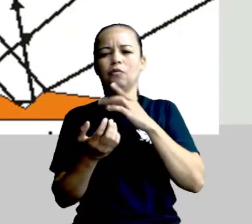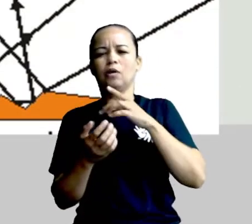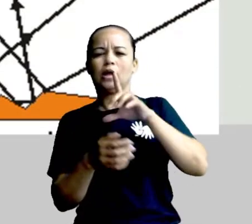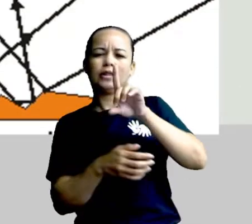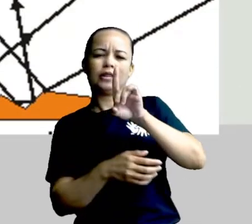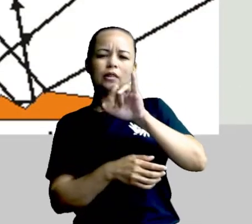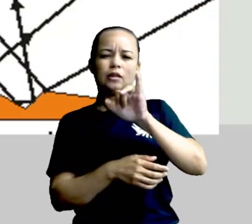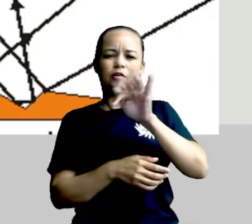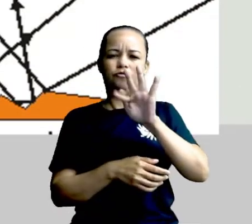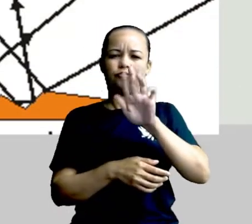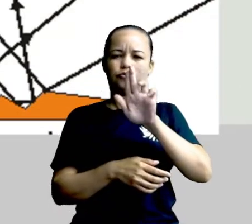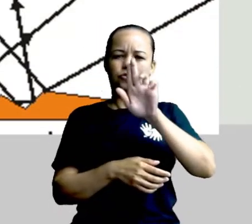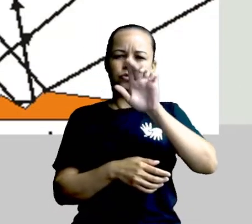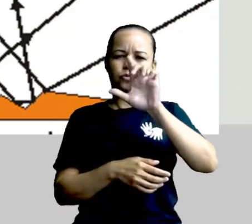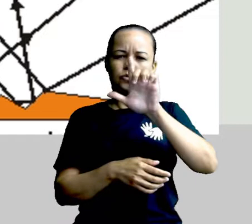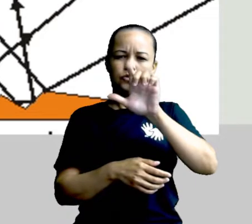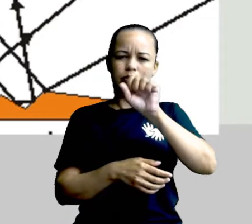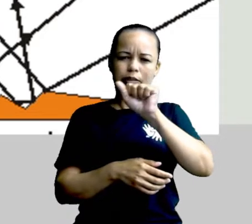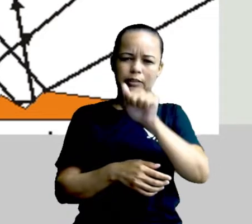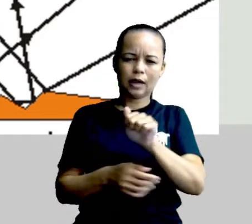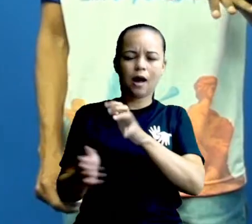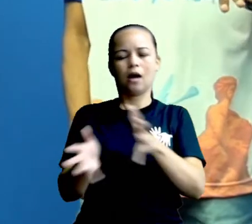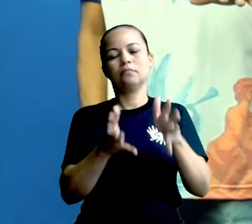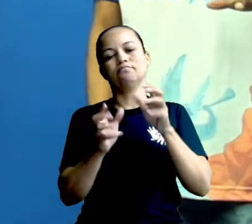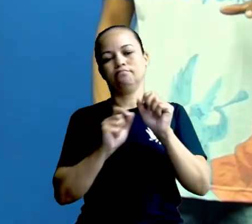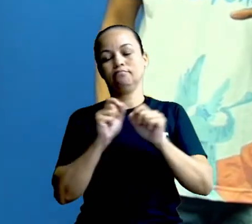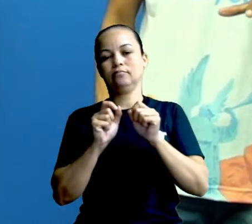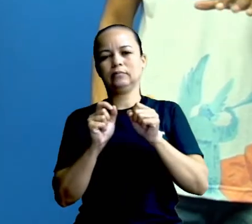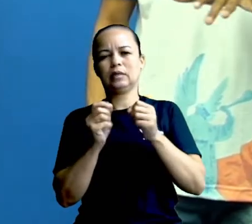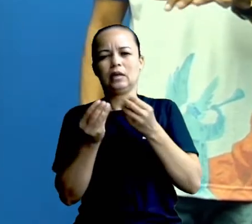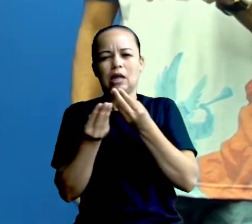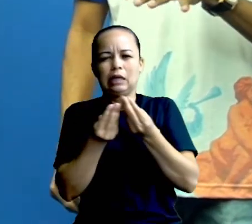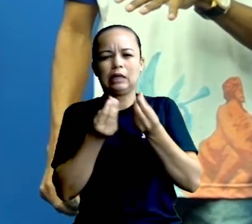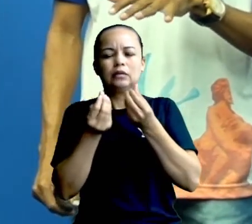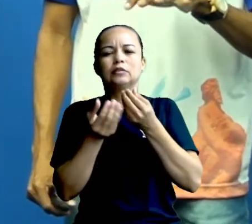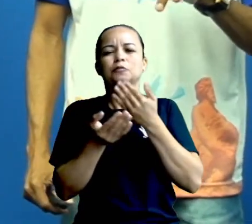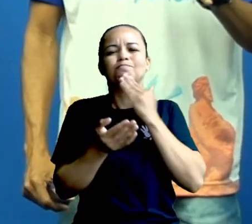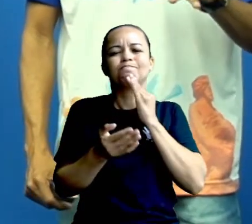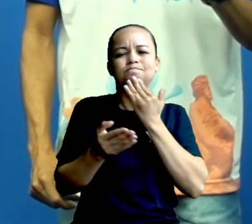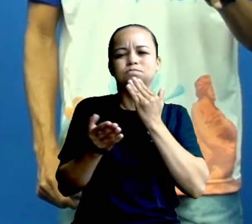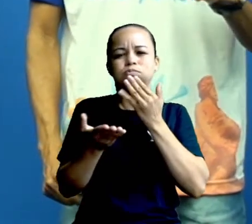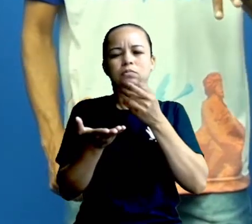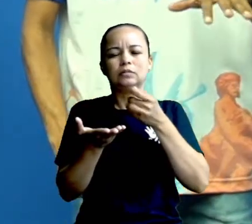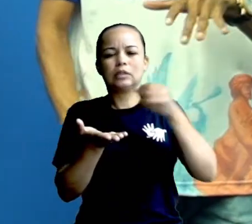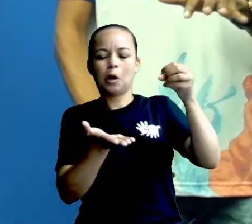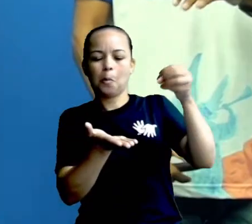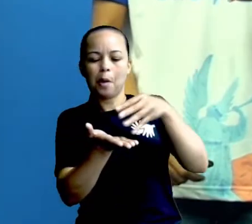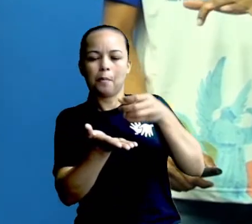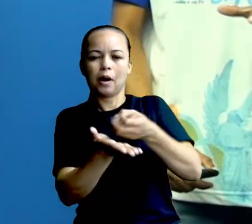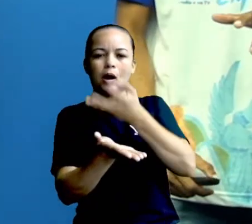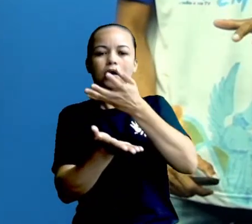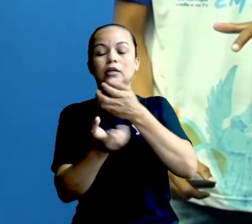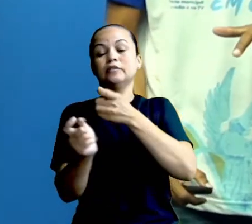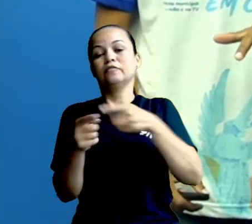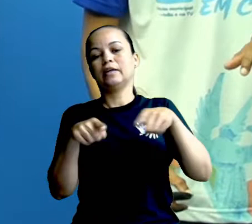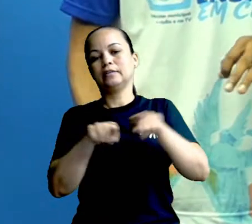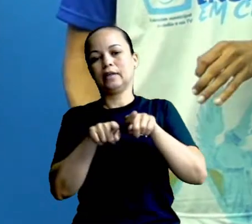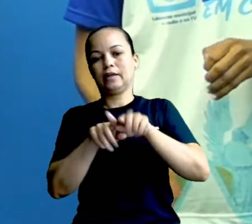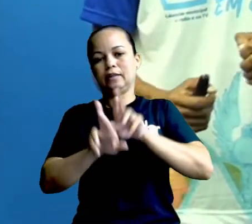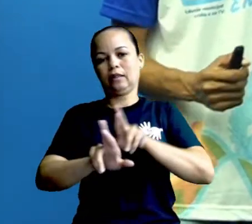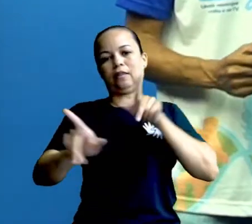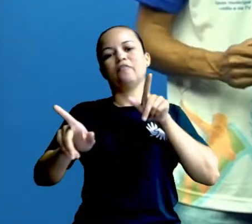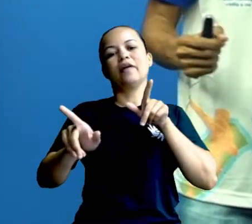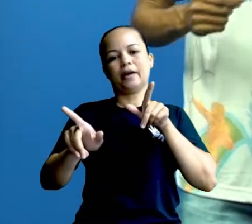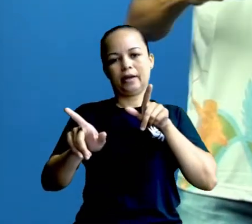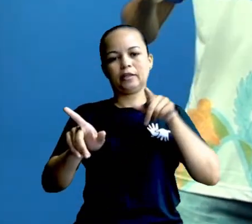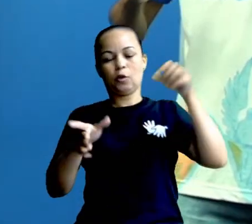difusa. Como assim, professor? Se você pegar uma superfície um pouco enrugada, tá? Polida, mas um pouco enrugada, você vai ter